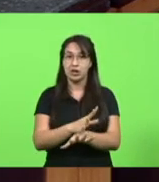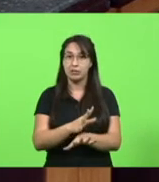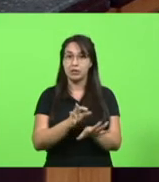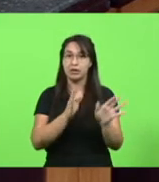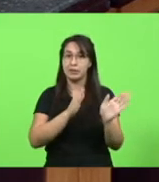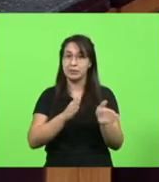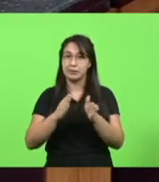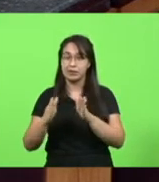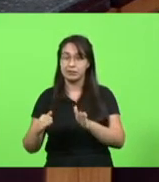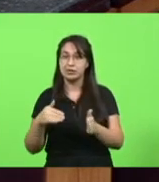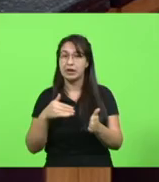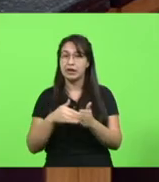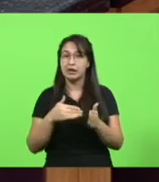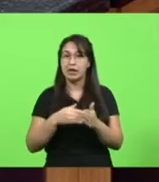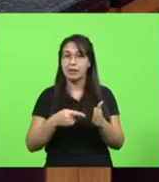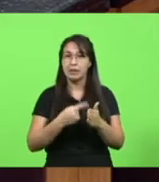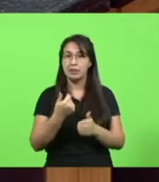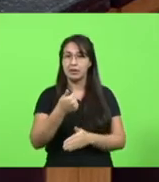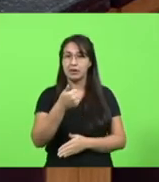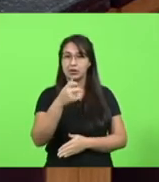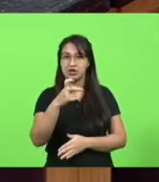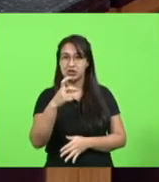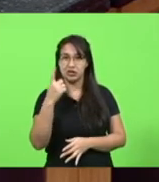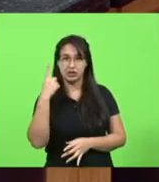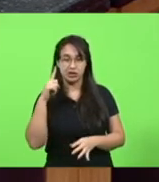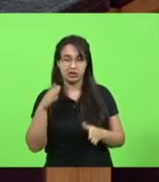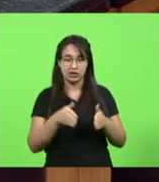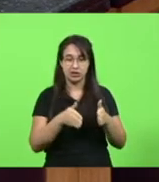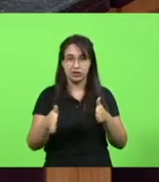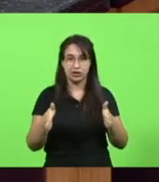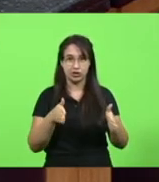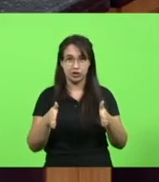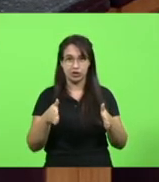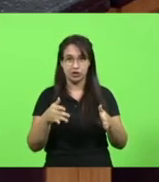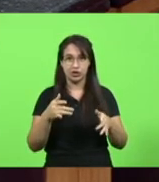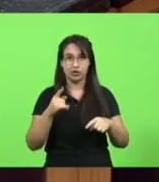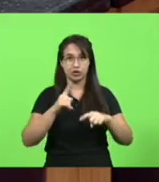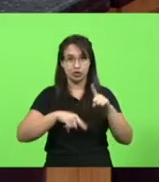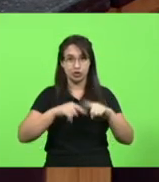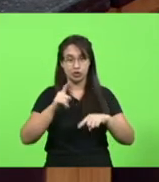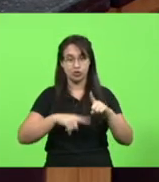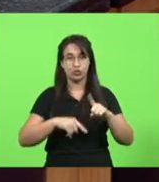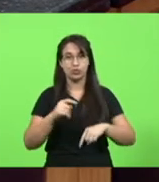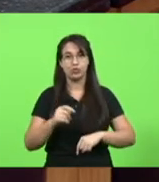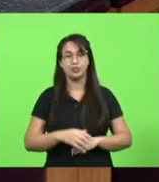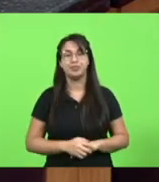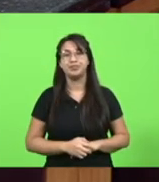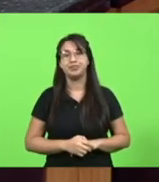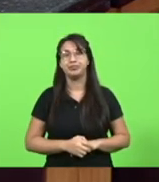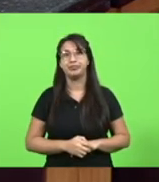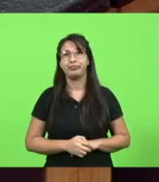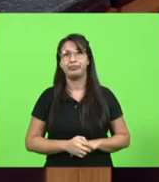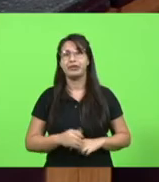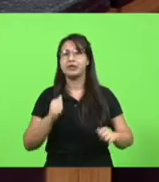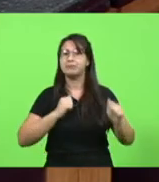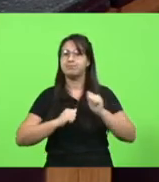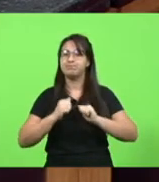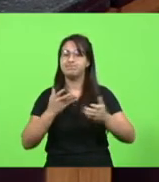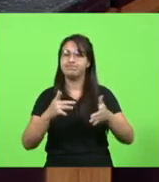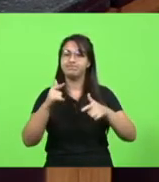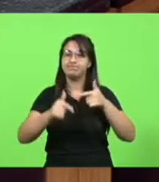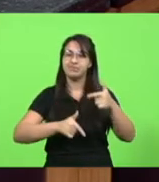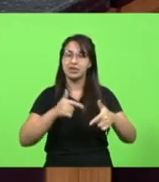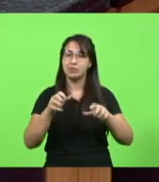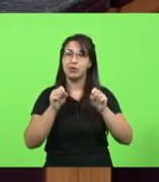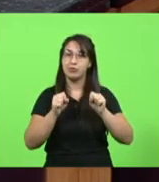a primeira quinzena de julho. Nós temos expectativas que esse trabalho nos ajude ainda mais a encontrar um